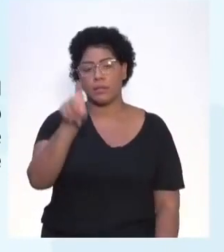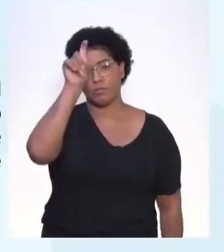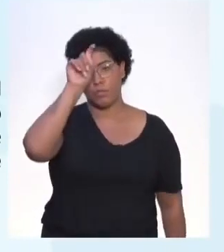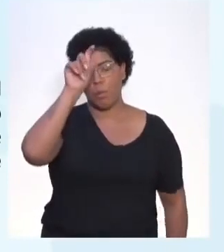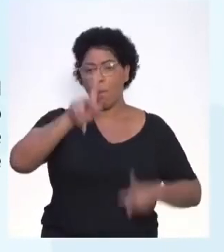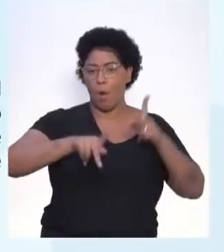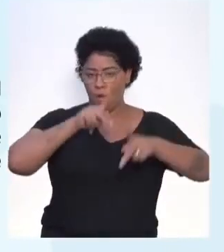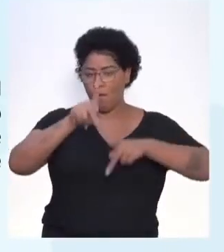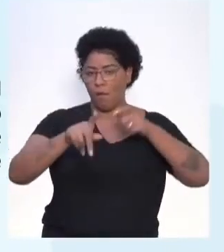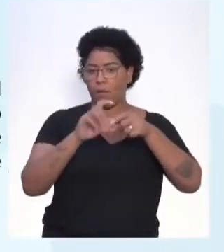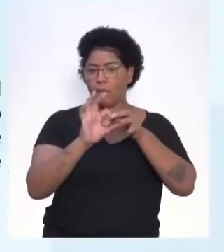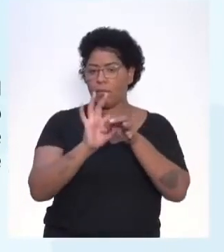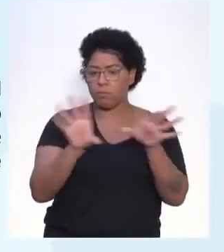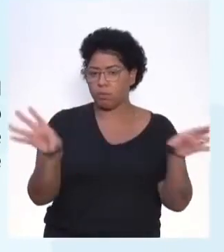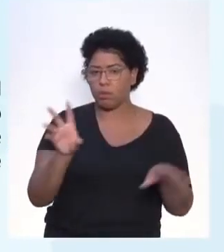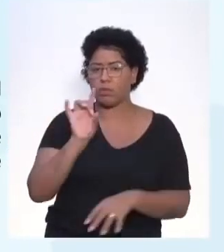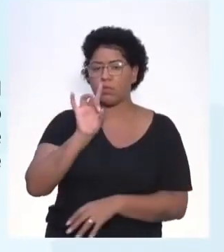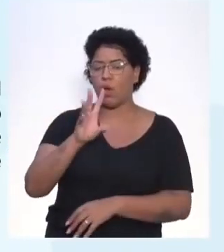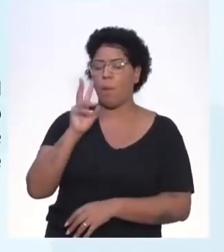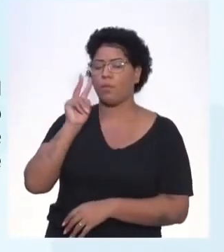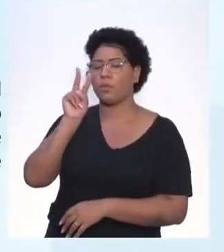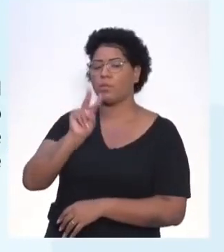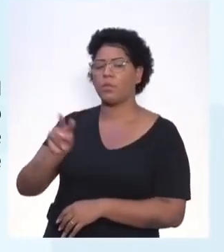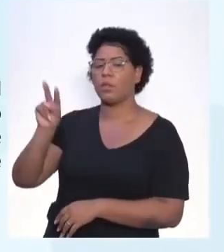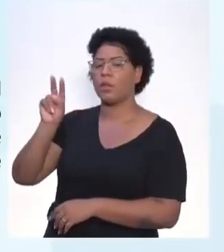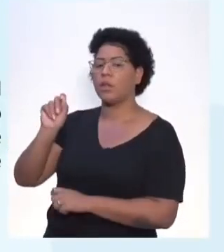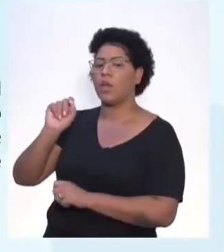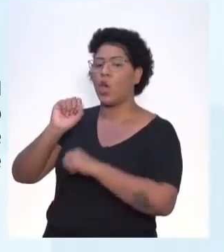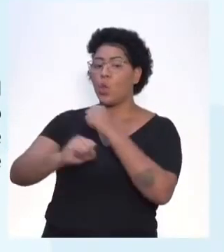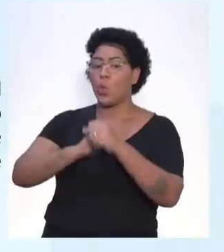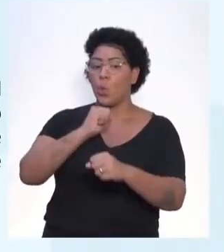Egito. Só pontuando para vocês que, em